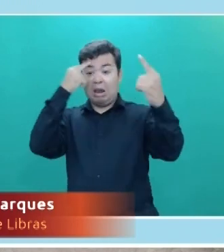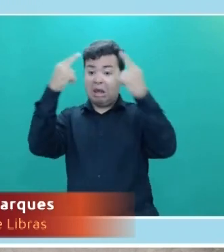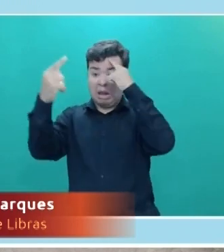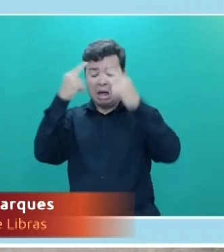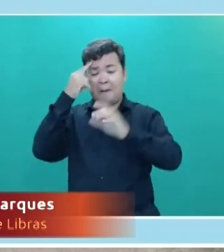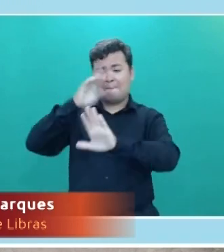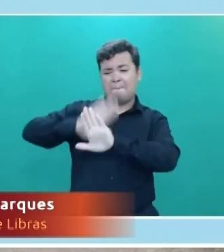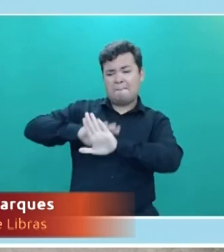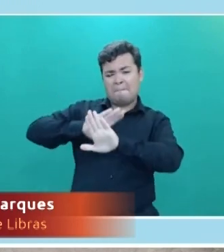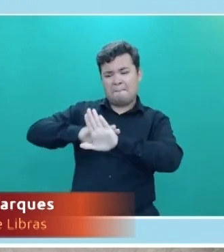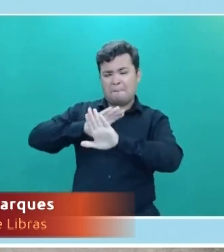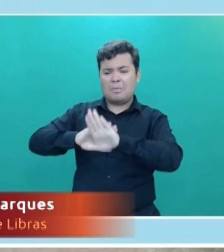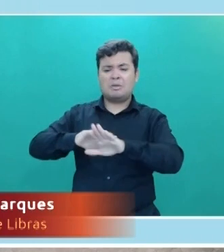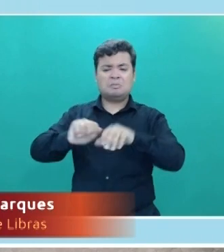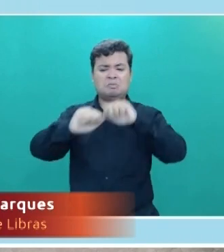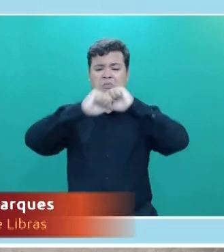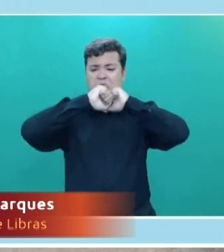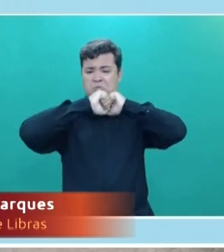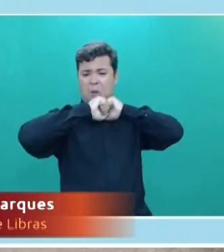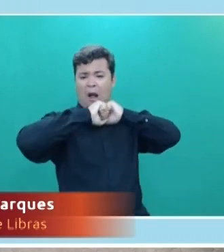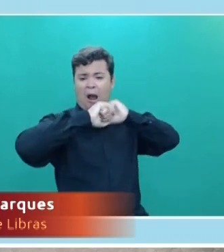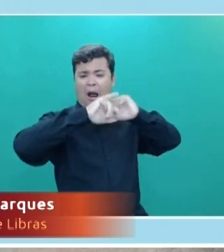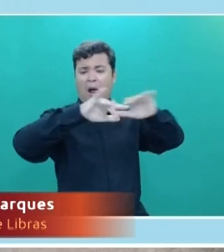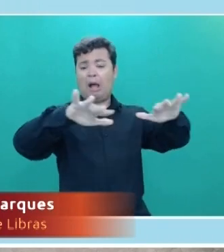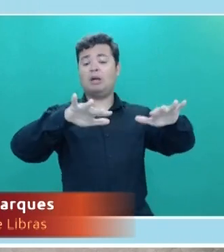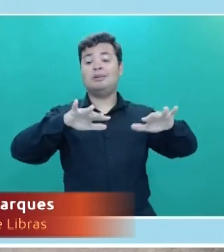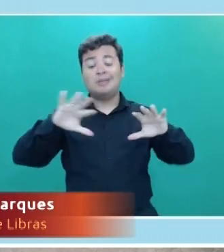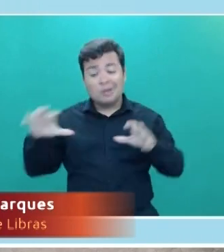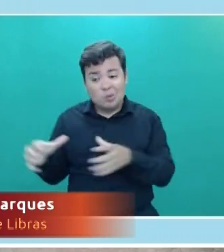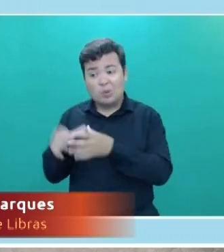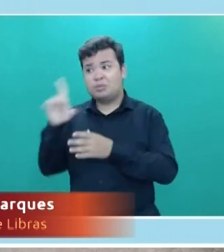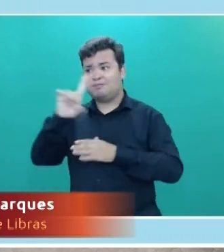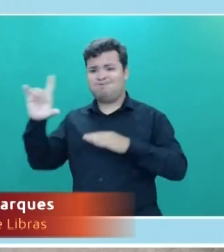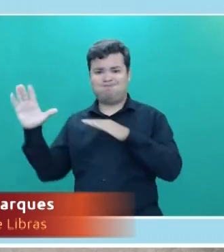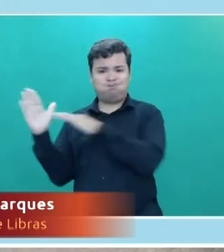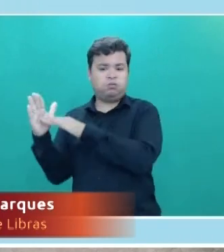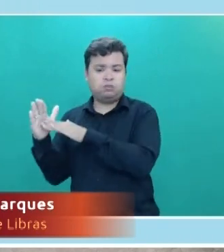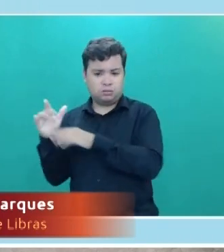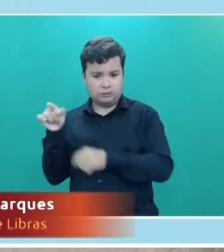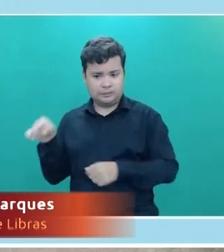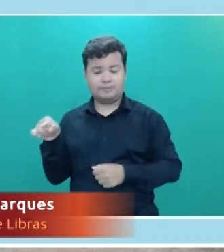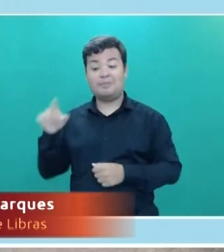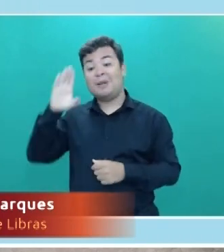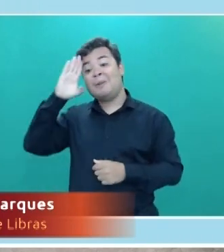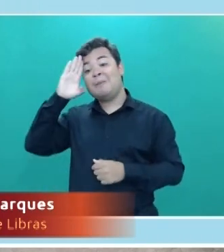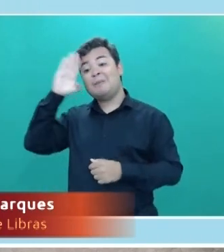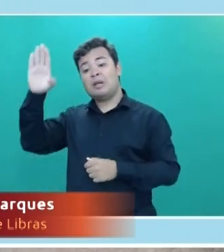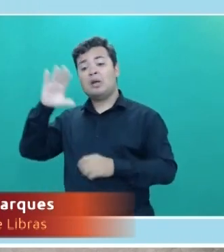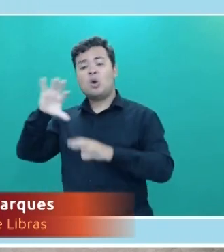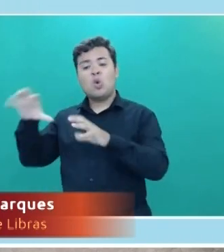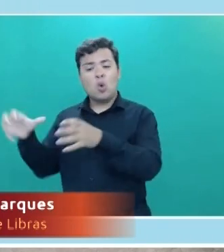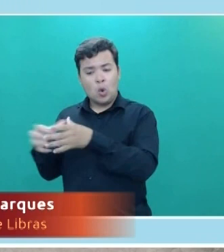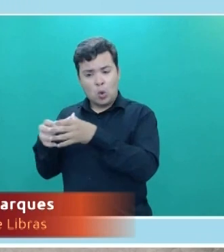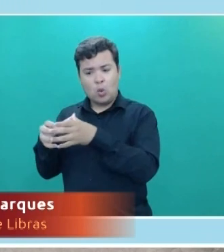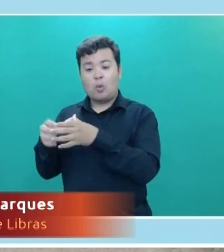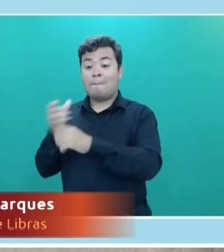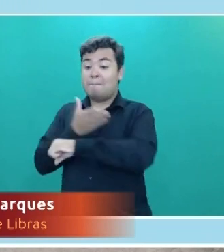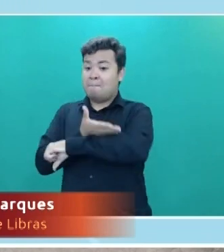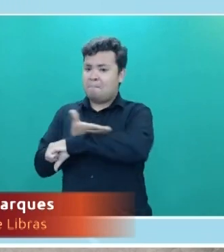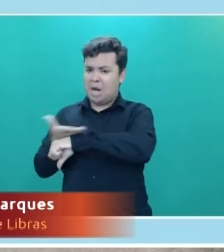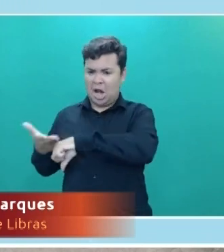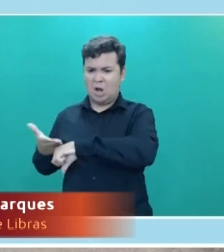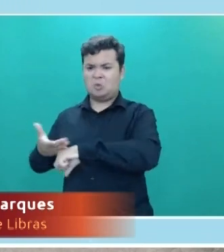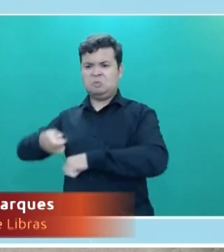conceitos, e para atingir um público maior foi a extrema-direita, né? Especialmente os grupos do supremacismo branco